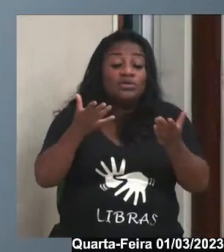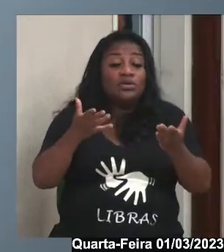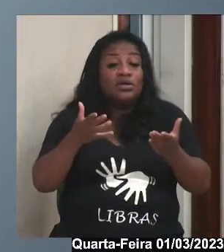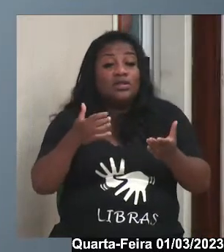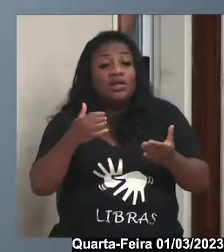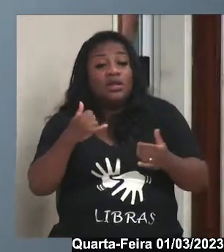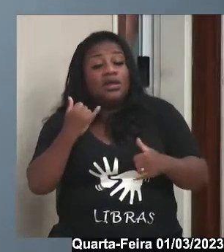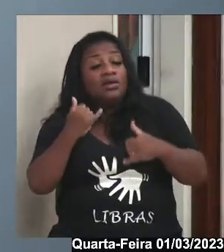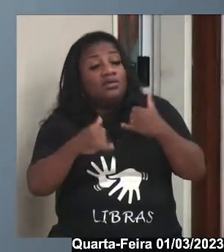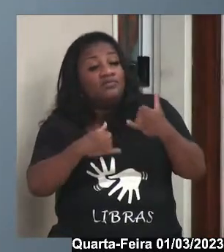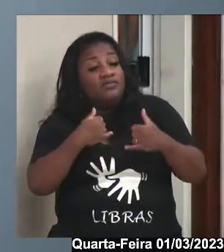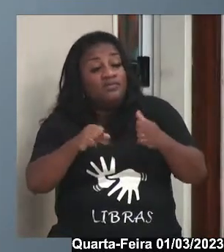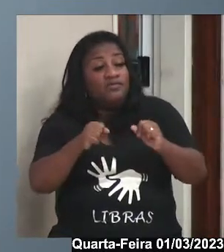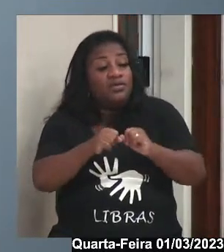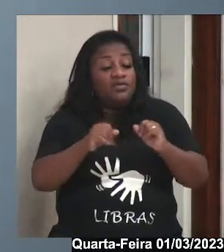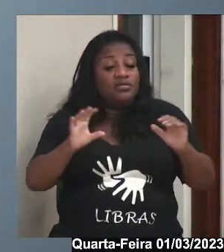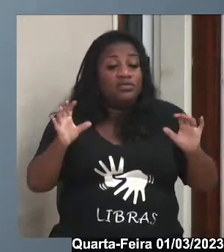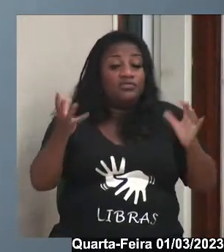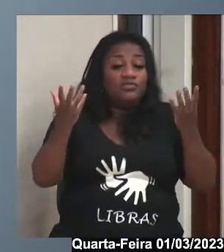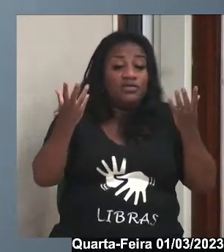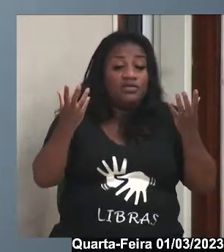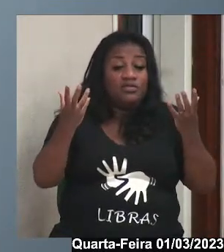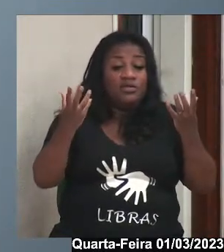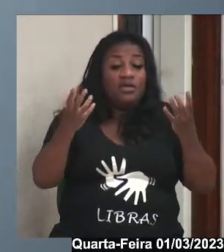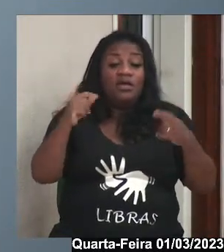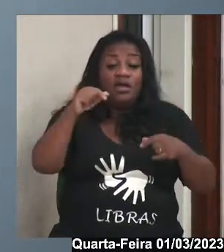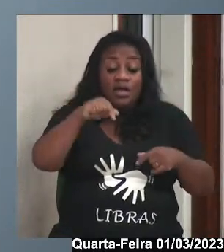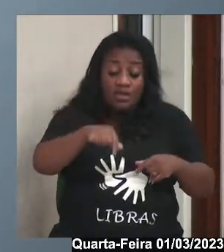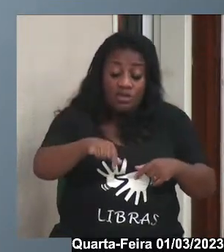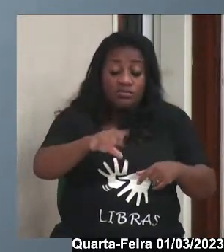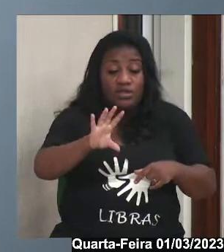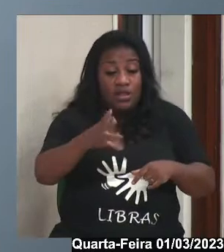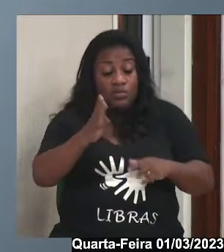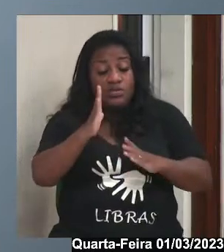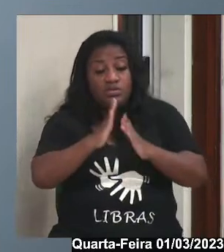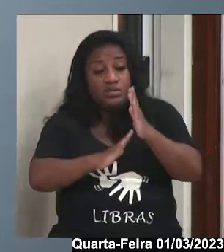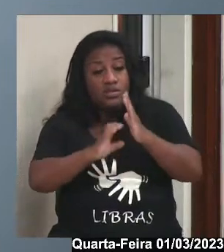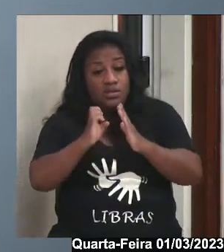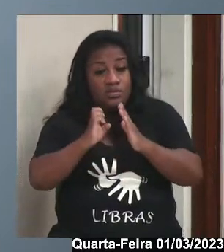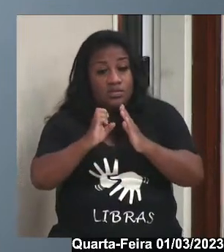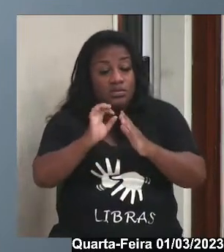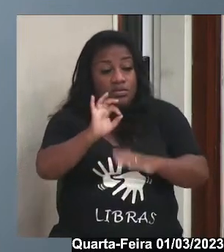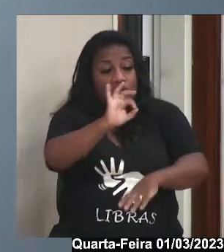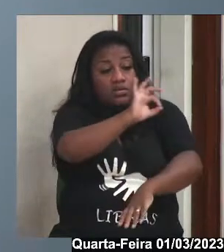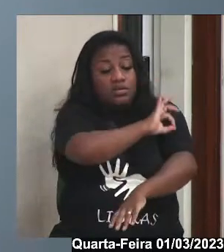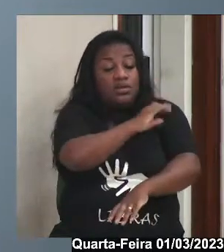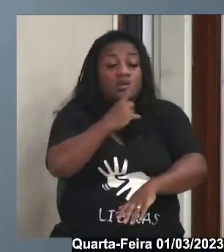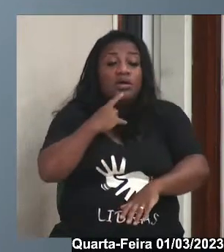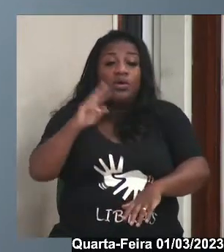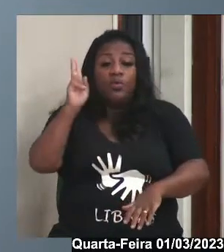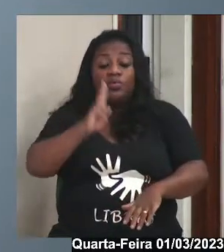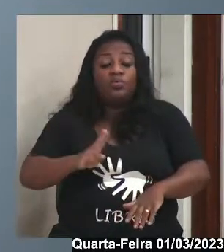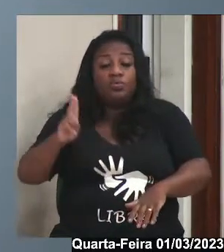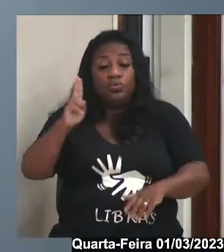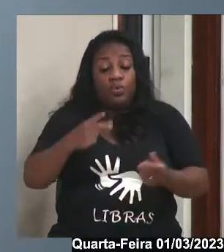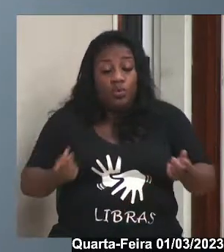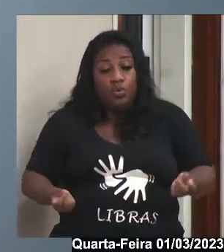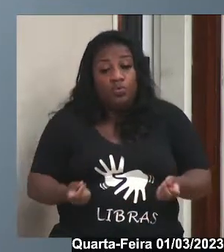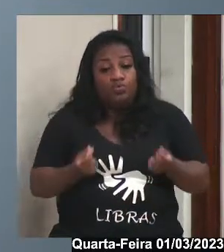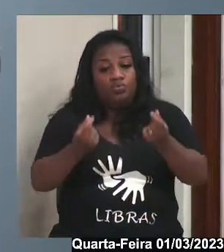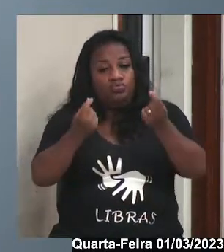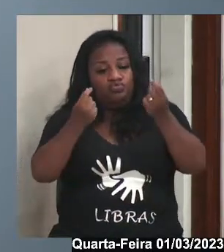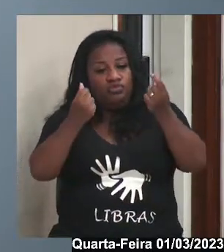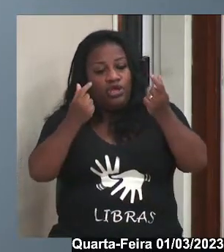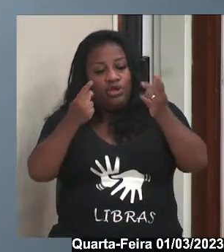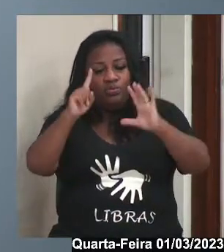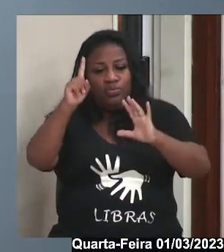dando rolê, gastou a tinta fazendo festa. E é isso que o Ney Santos fez na nossa cidade. Ele gastou dinheiro público